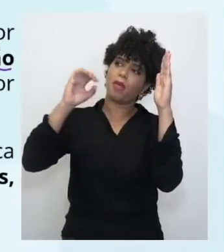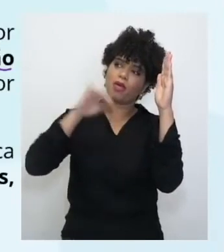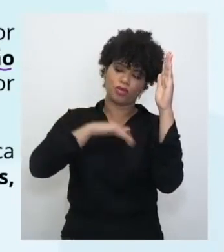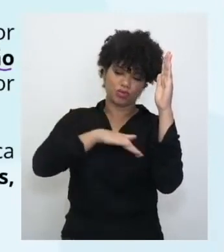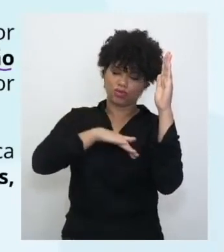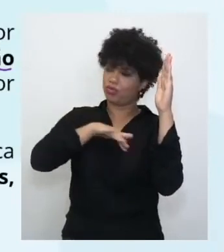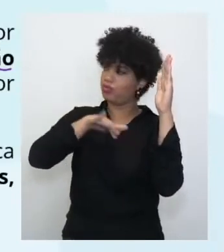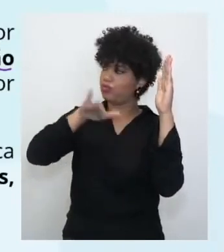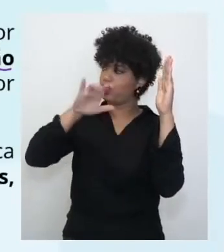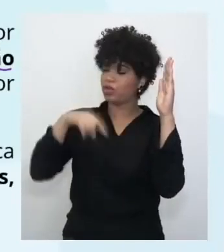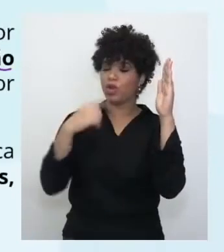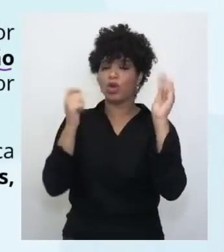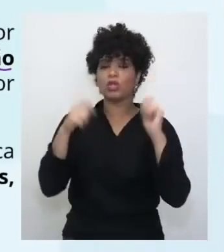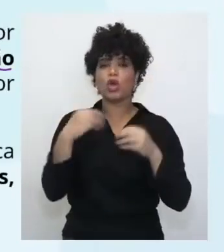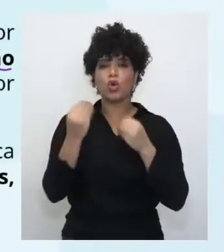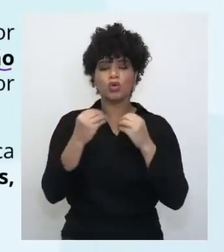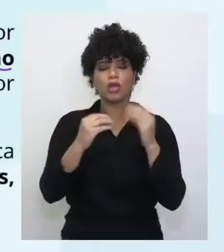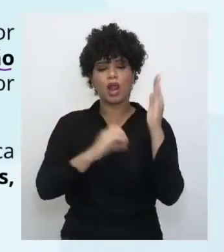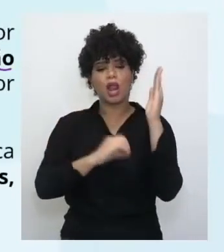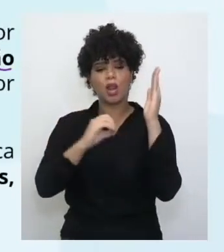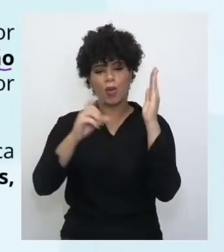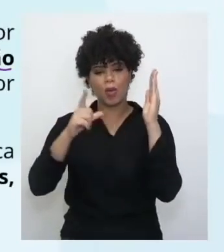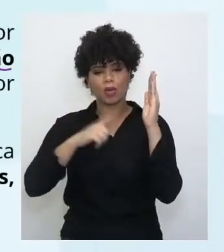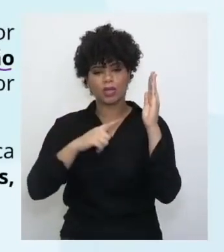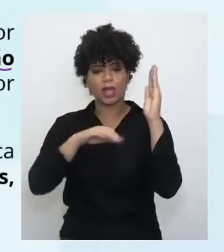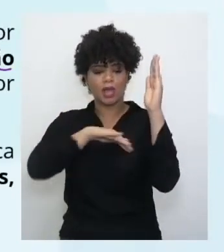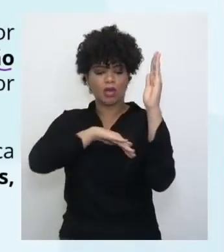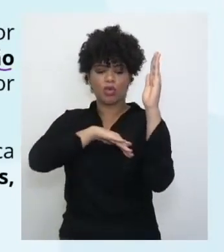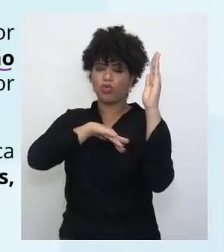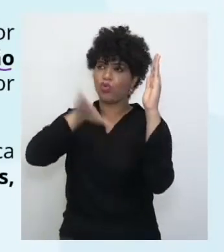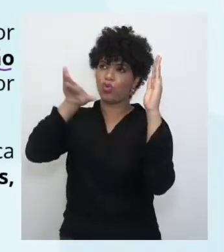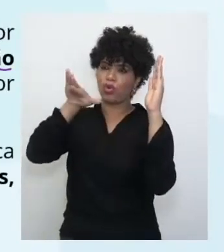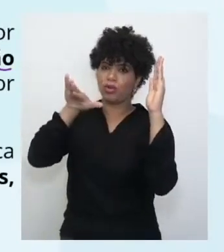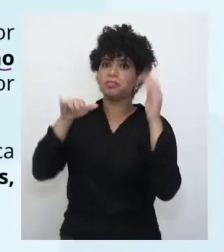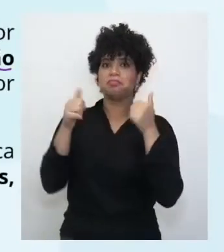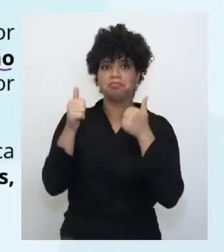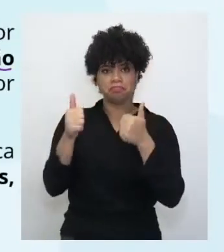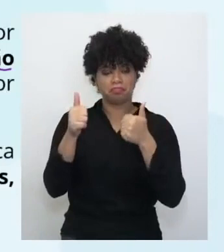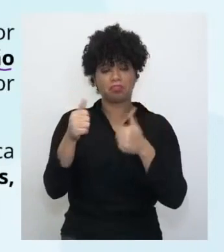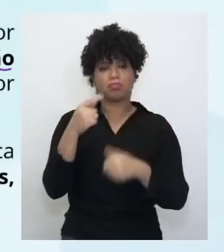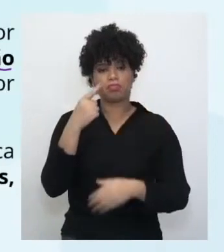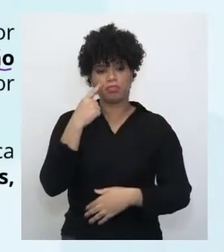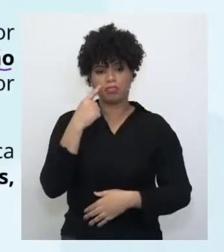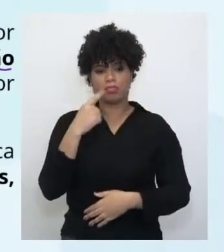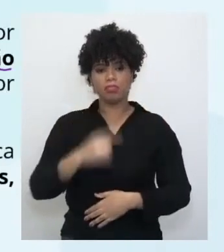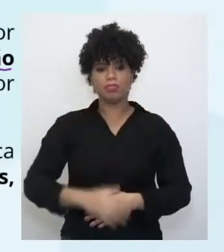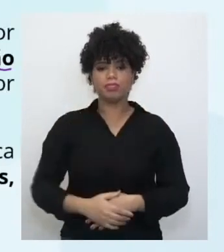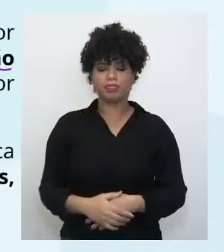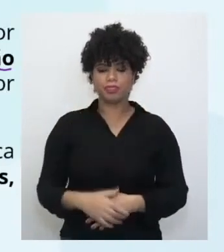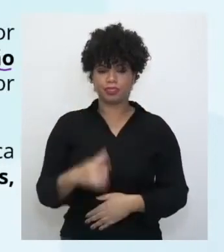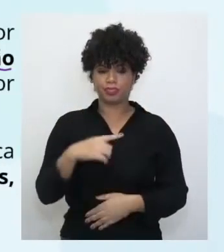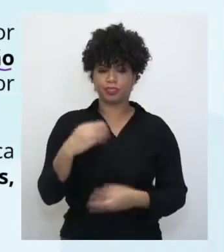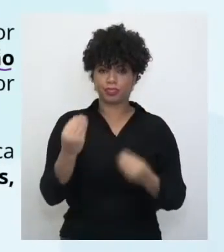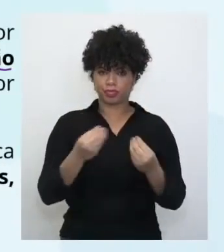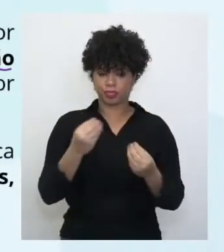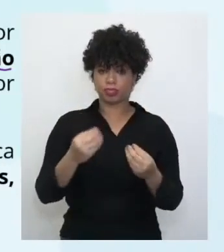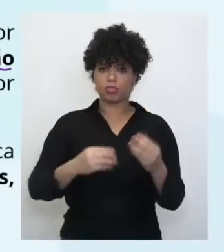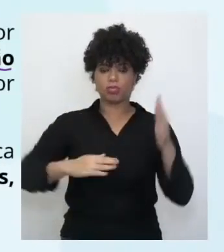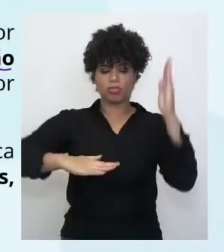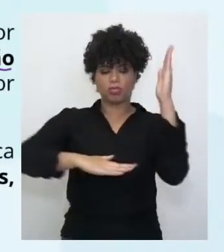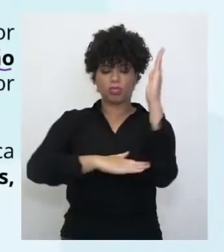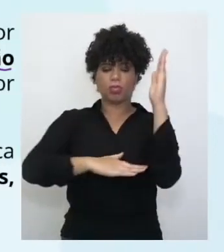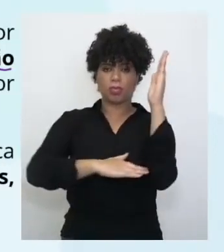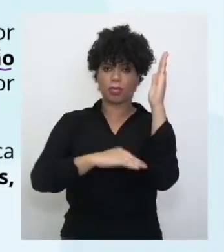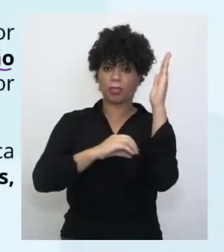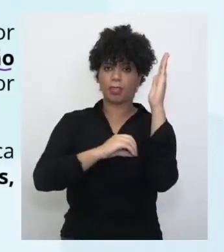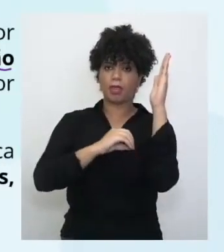ter, tá bom? Para eles estarem alinhados, formando uma reta. Legal, então a reta ela vai vir de representação gráfica de funções.